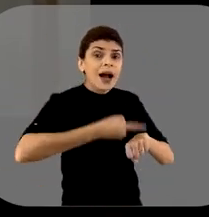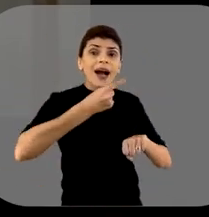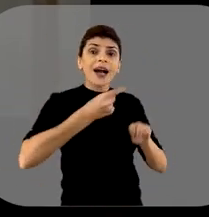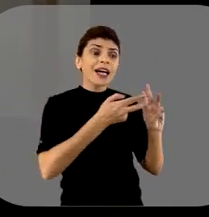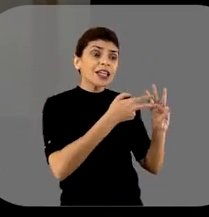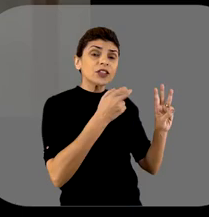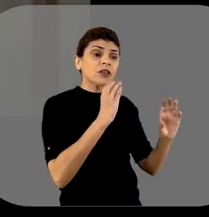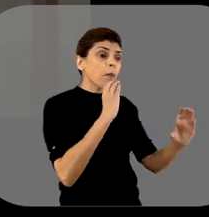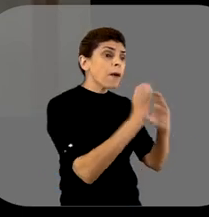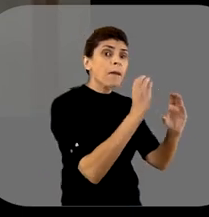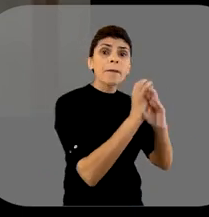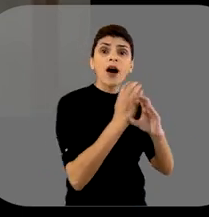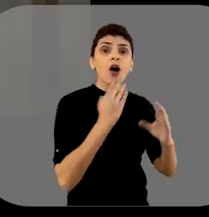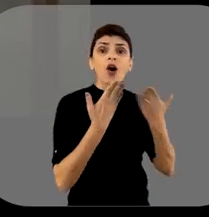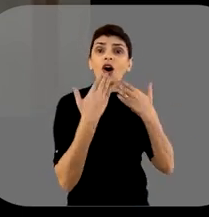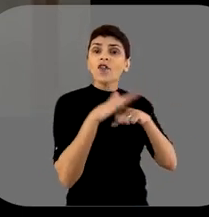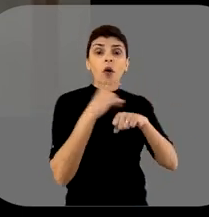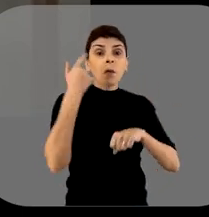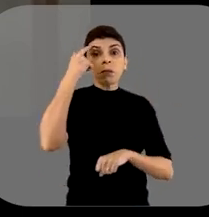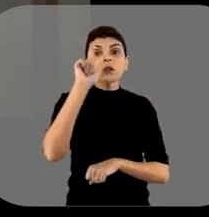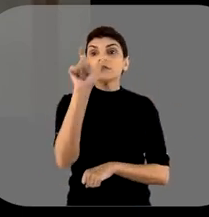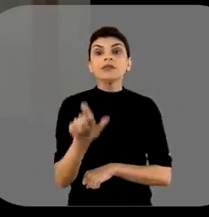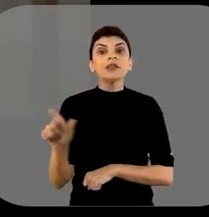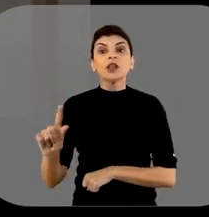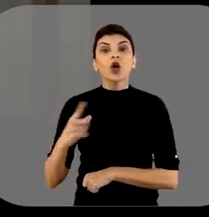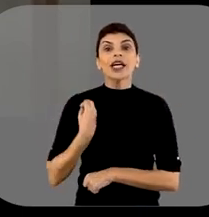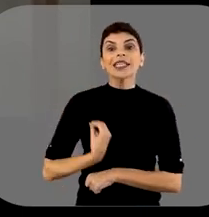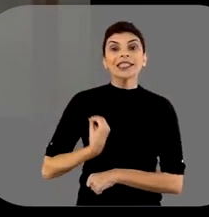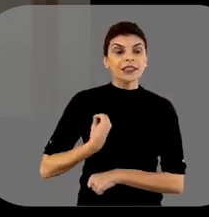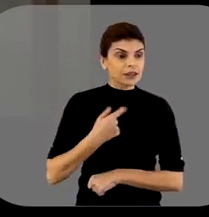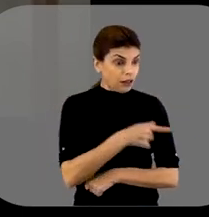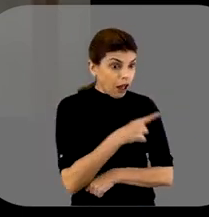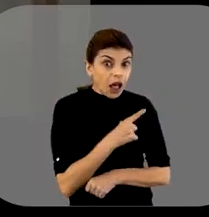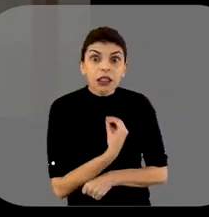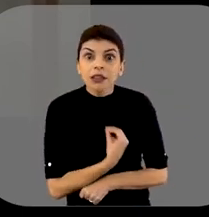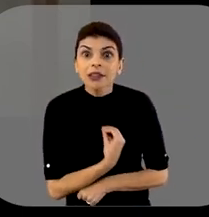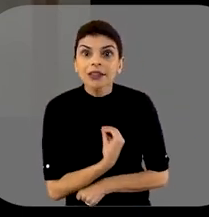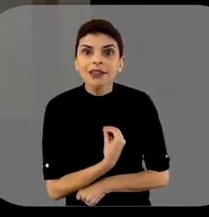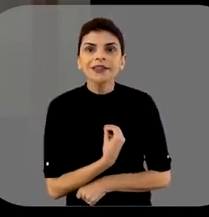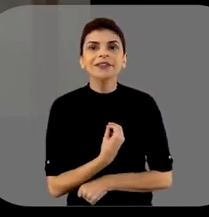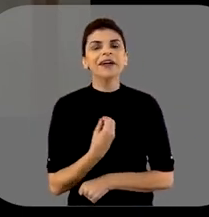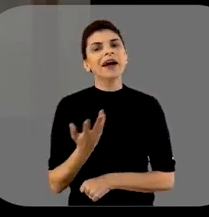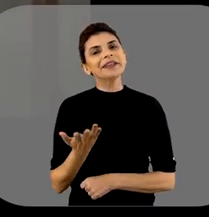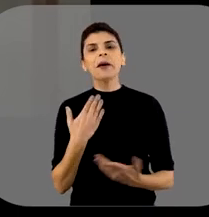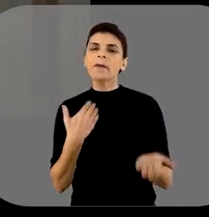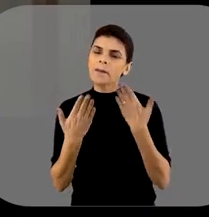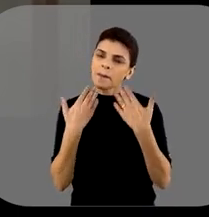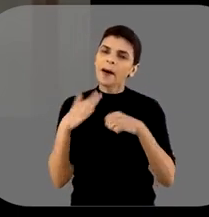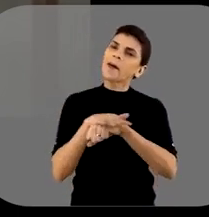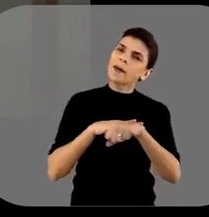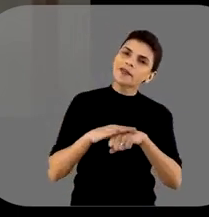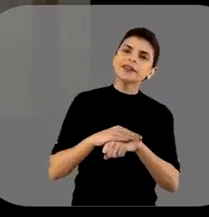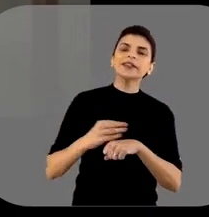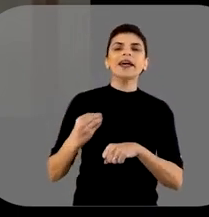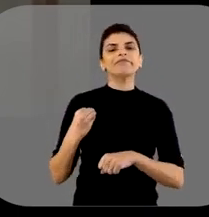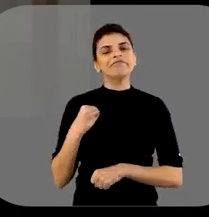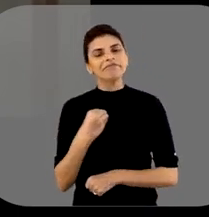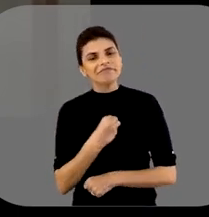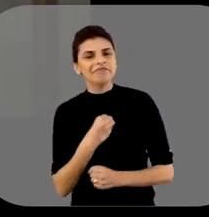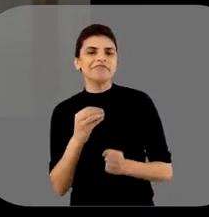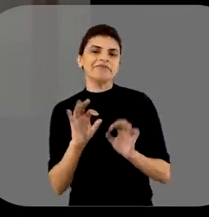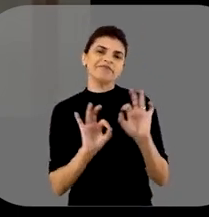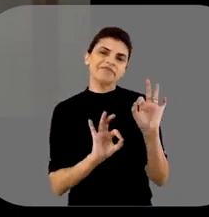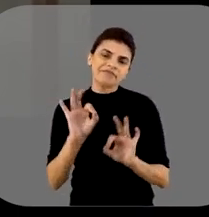tinha conversado, não achava que eles existiam, né? Ou que existiam desse jeito, né? E aí a consulta correu super bem, e aí montamos